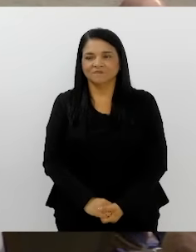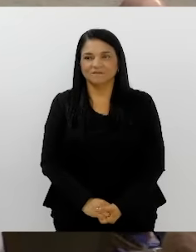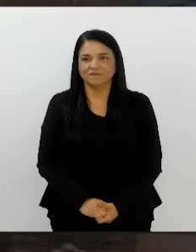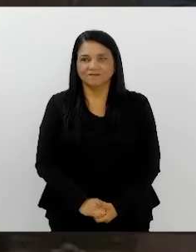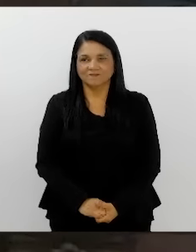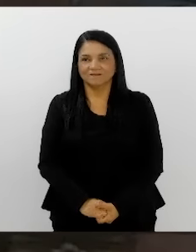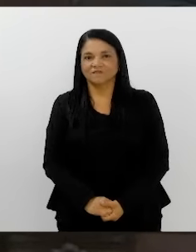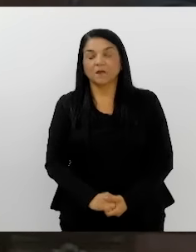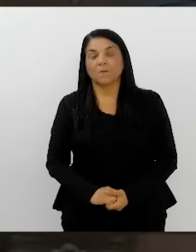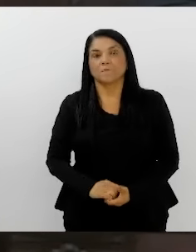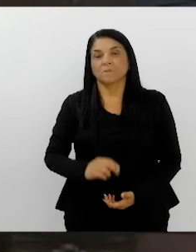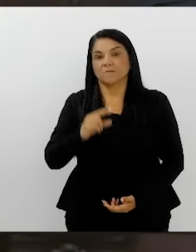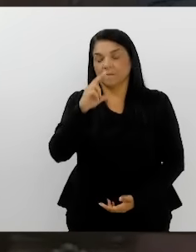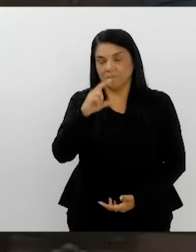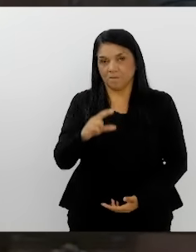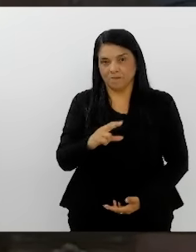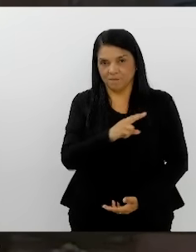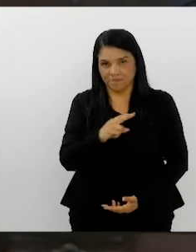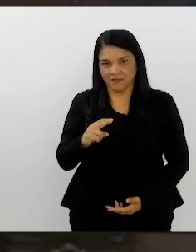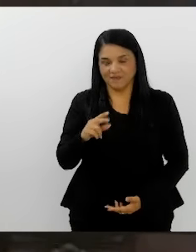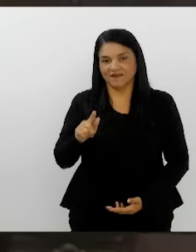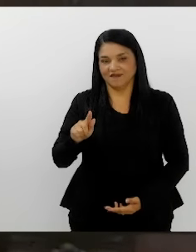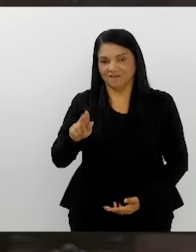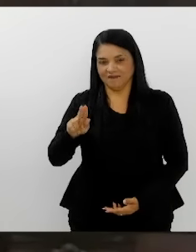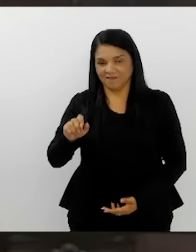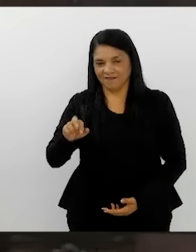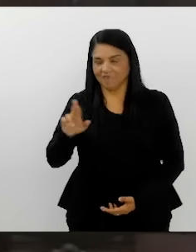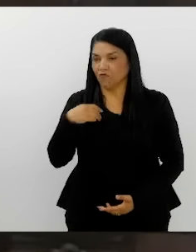Padre Guerra, eu vou confessar uma coisa para o senhor.